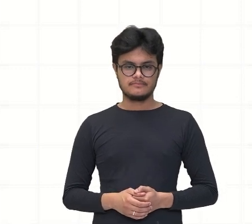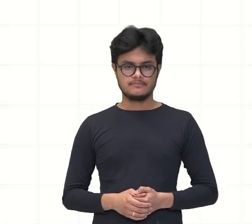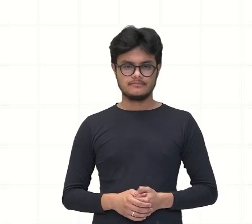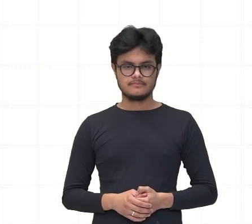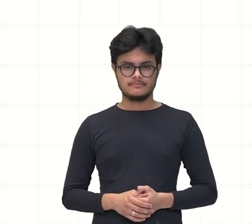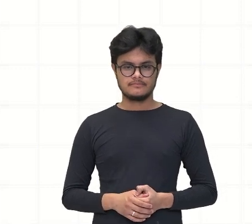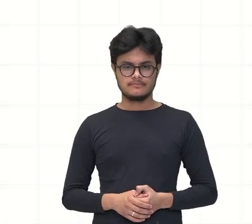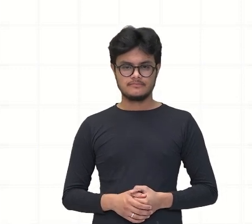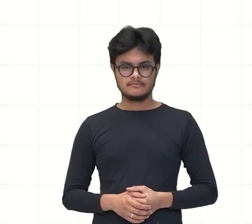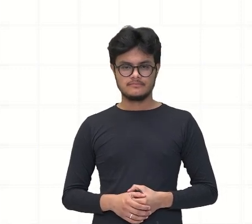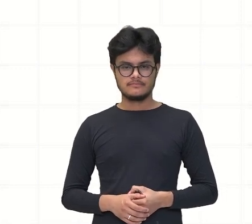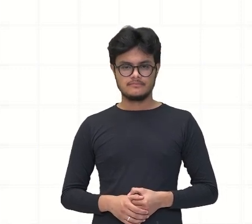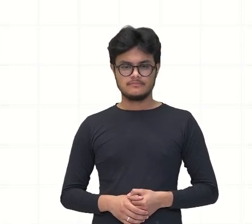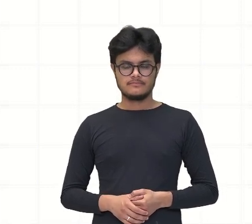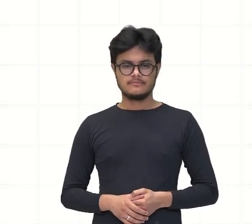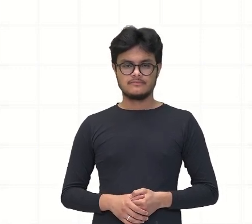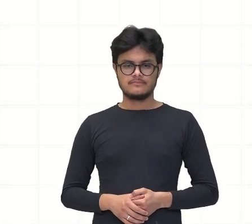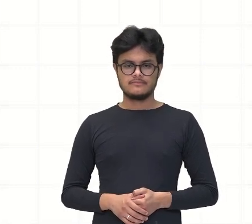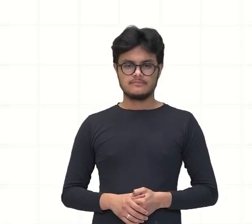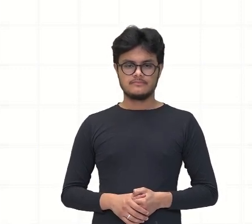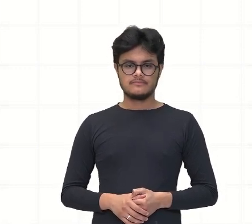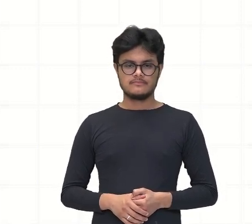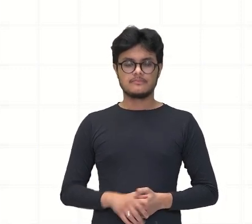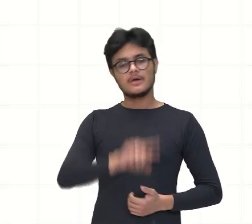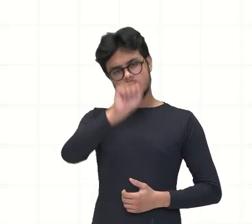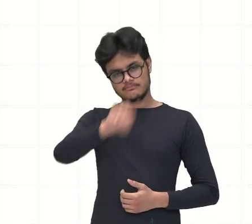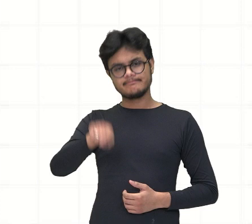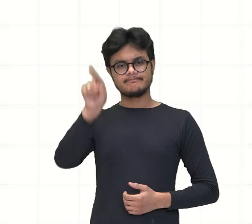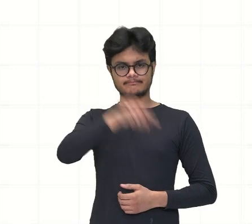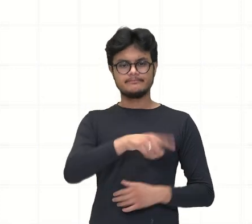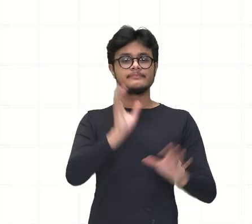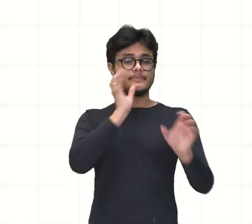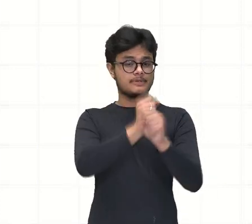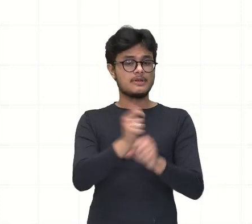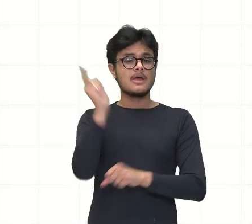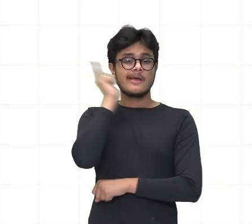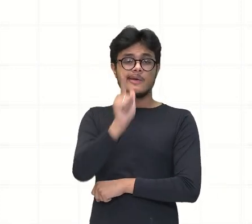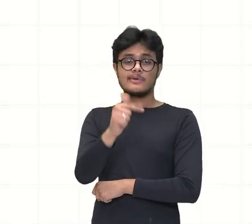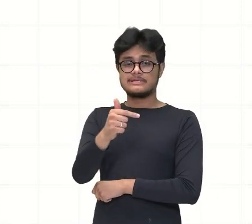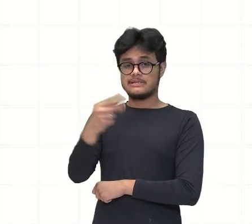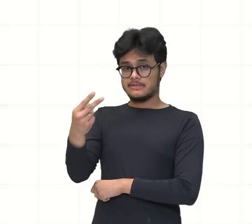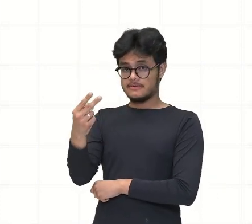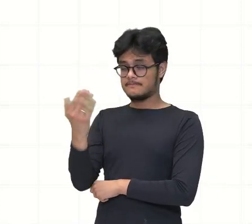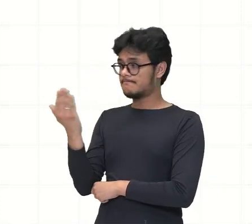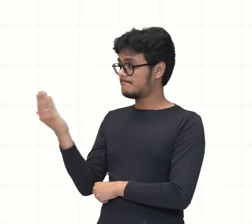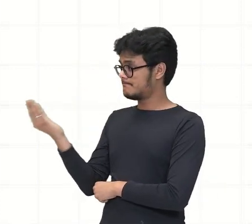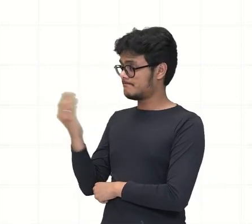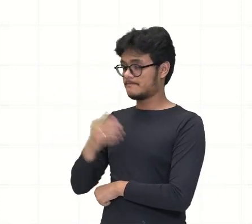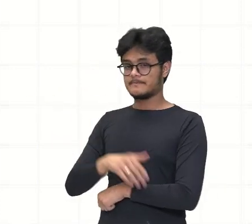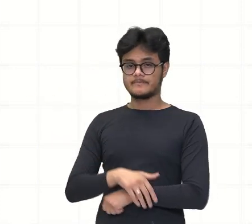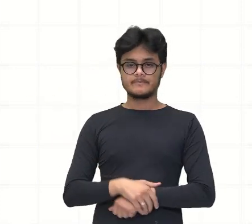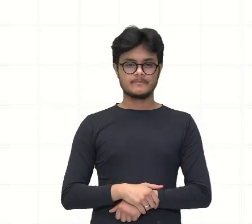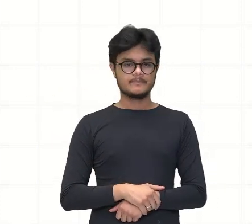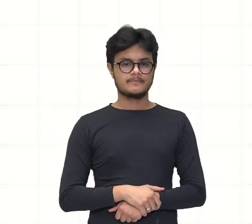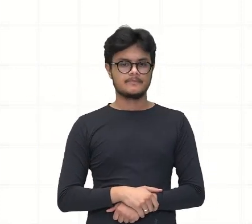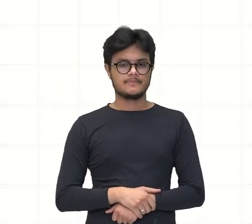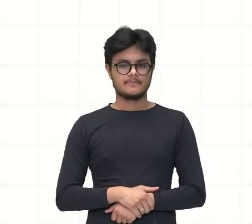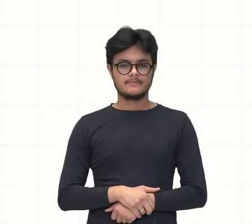pelos extremos. 2 vezes 360 é 720, dividido por 2, ou por 10, dá